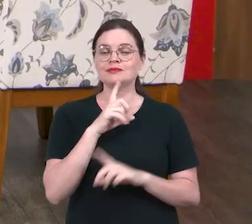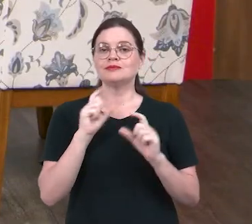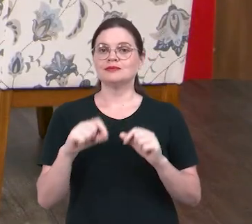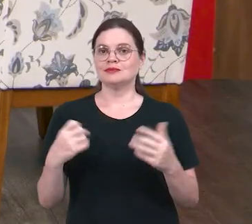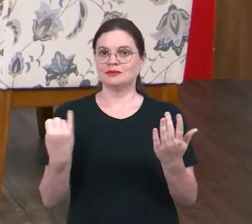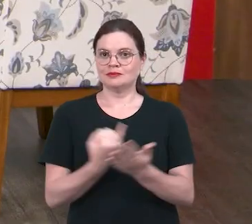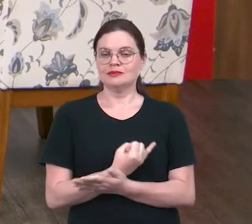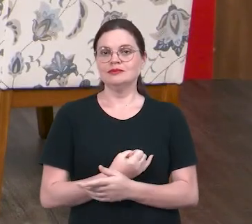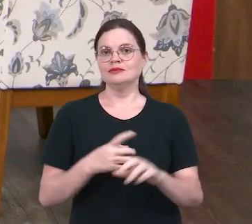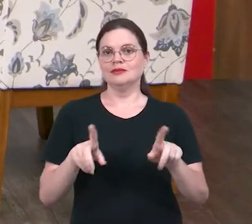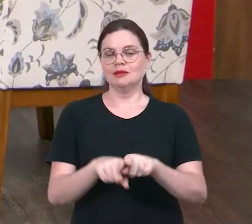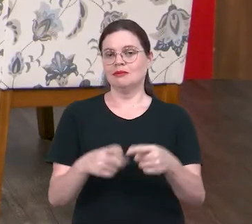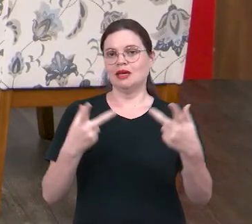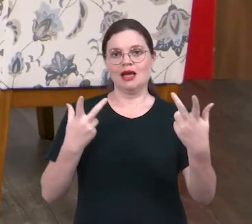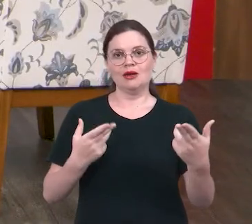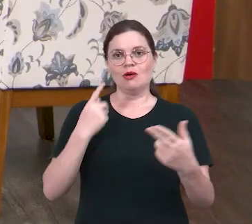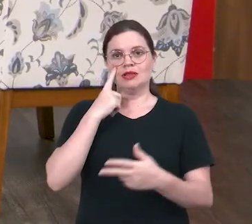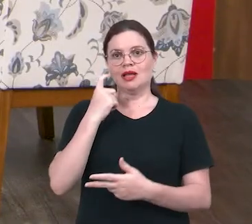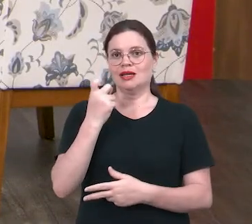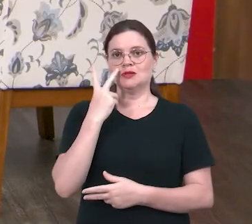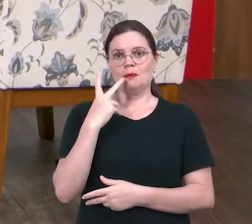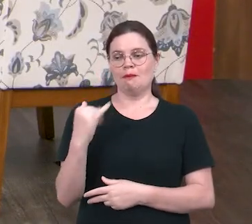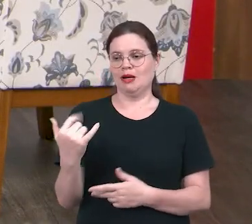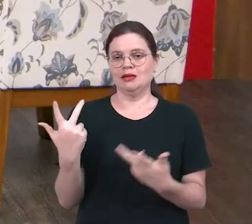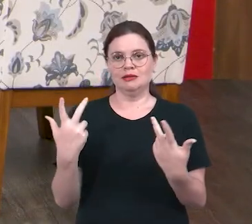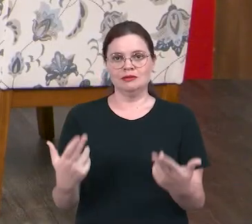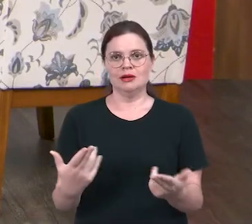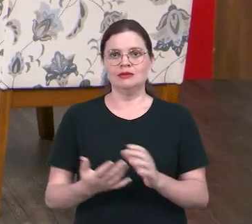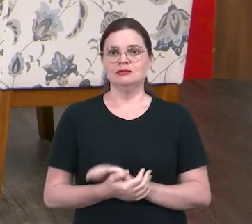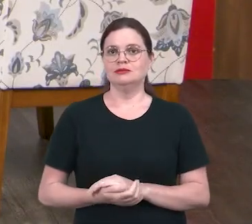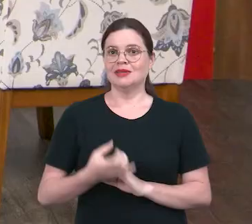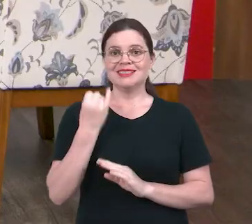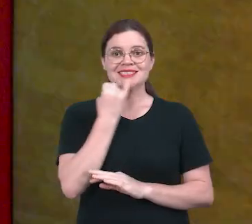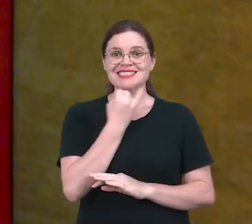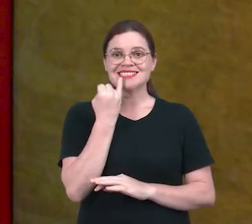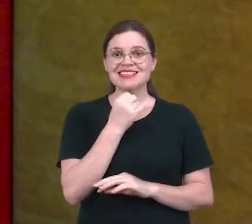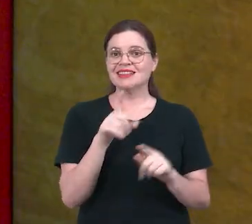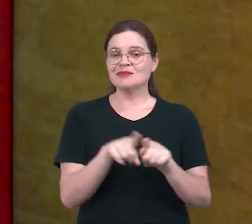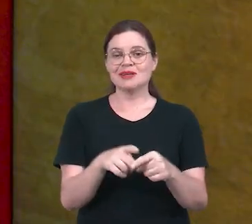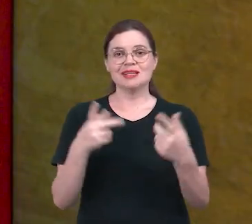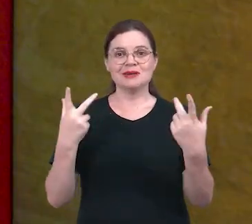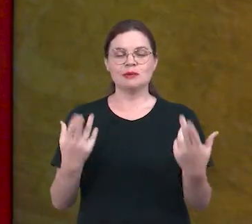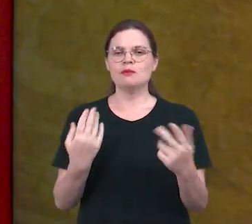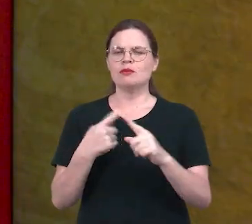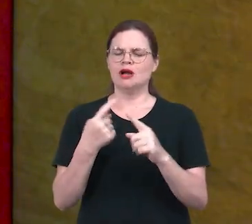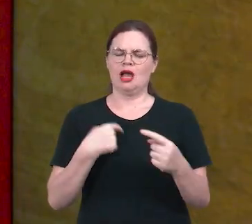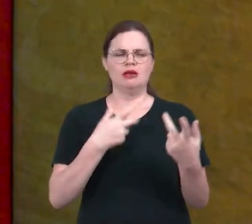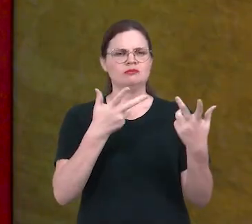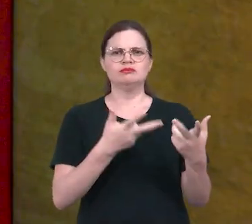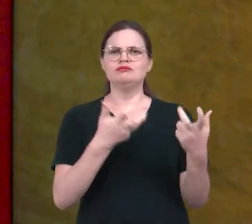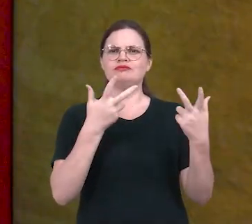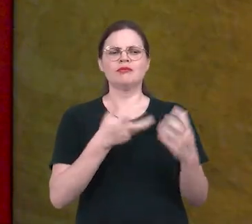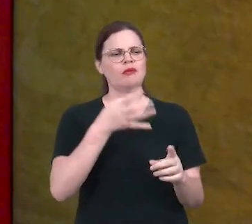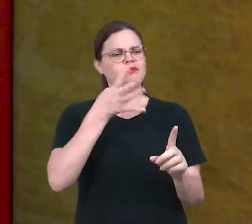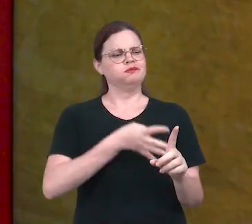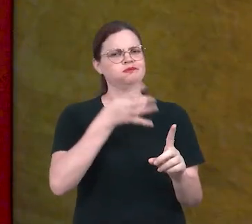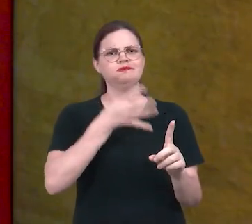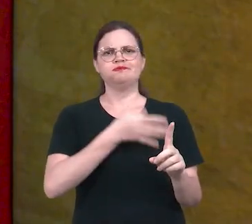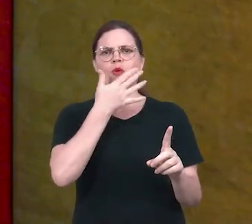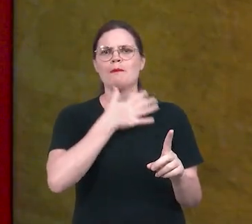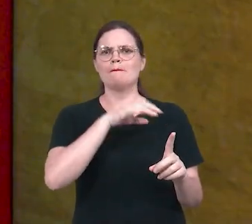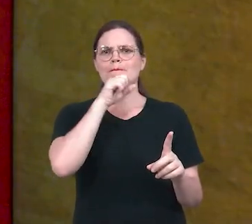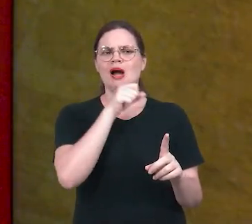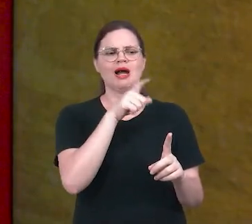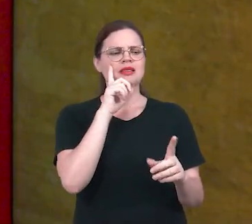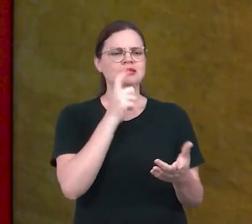se apodera da mesma experiência do pai, aquilo que nós falamos no programa anterior, Ele viu a vida do seu pai, a decisão